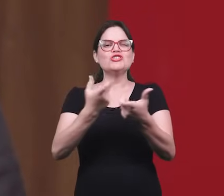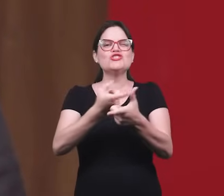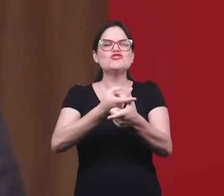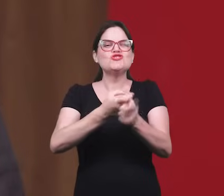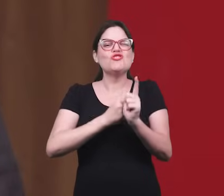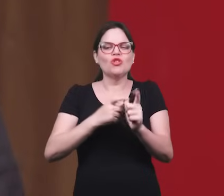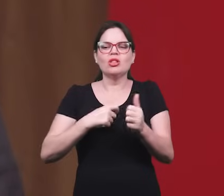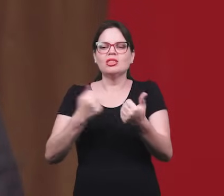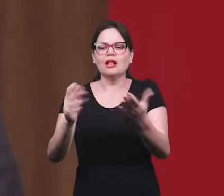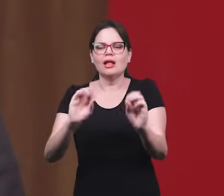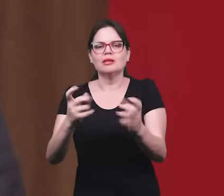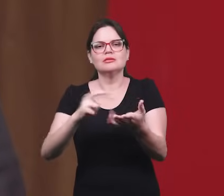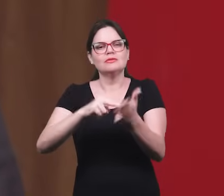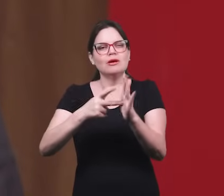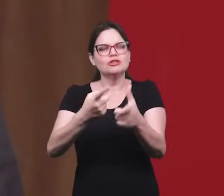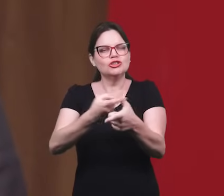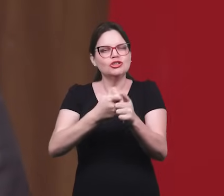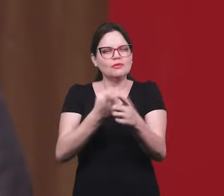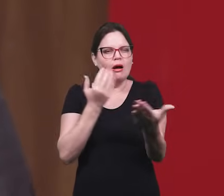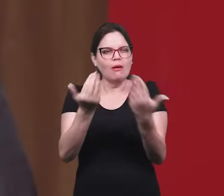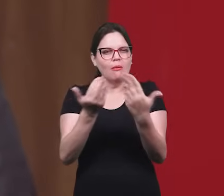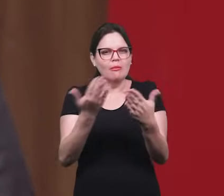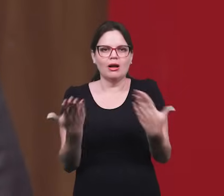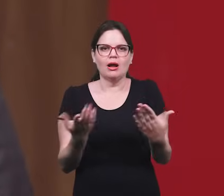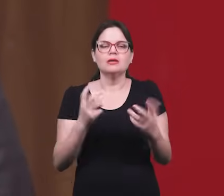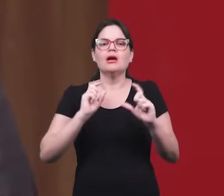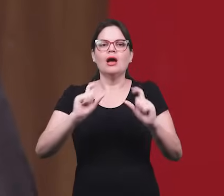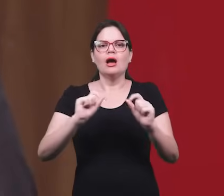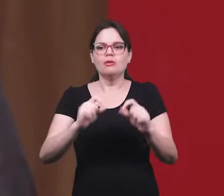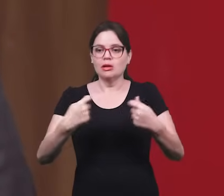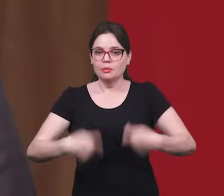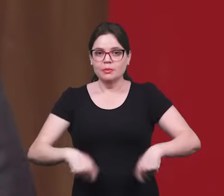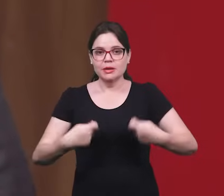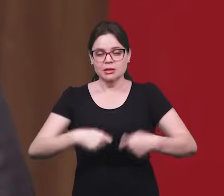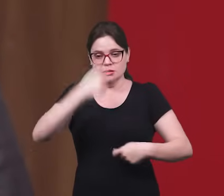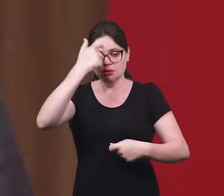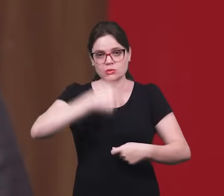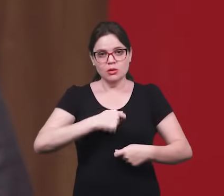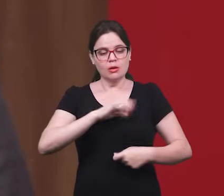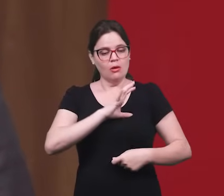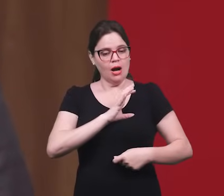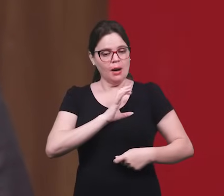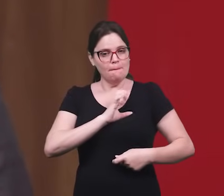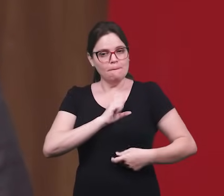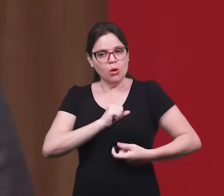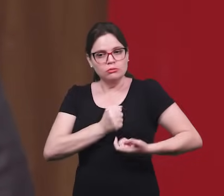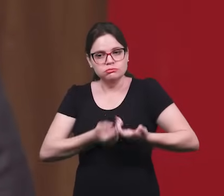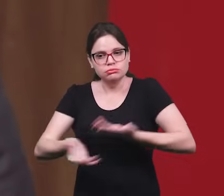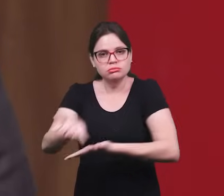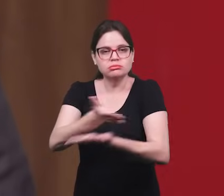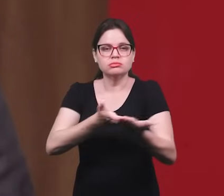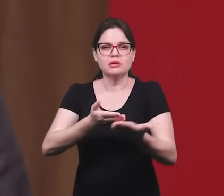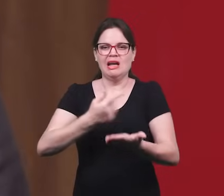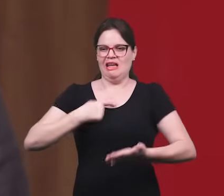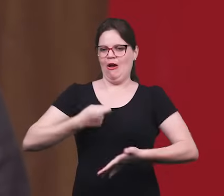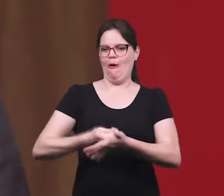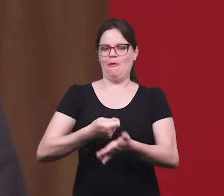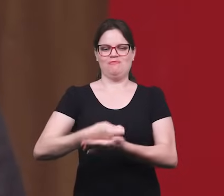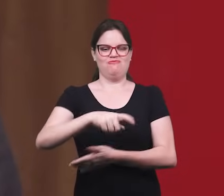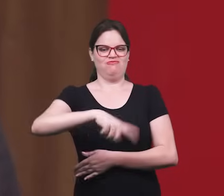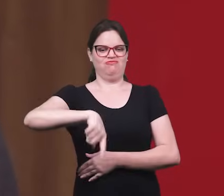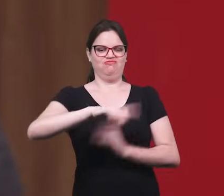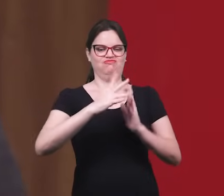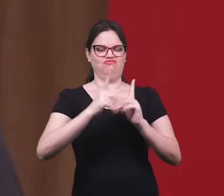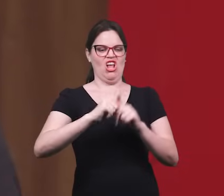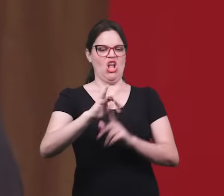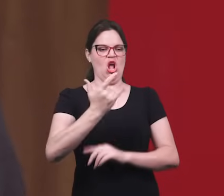amar cada vez mais então eu não posso como crente cobrar que ah ninguém me ama a igreja não